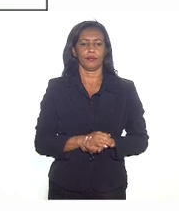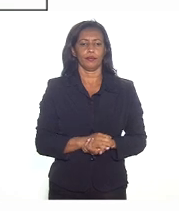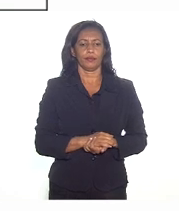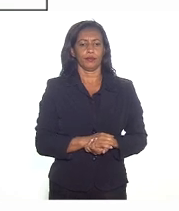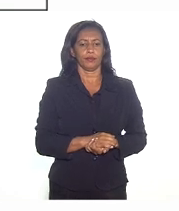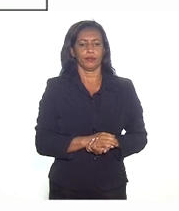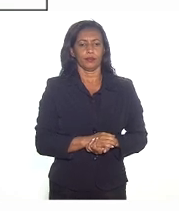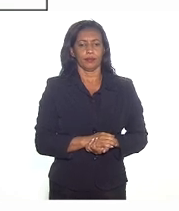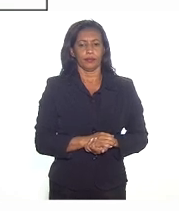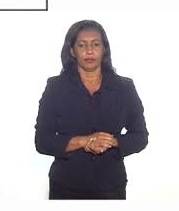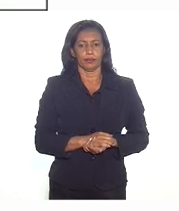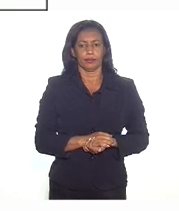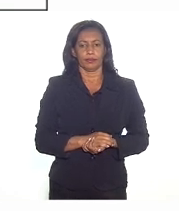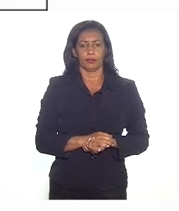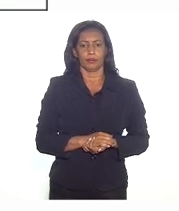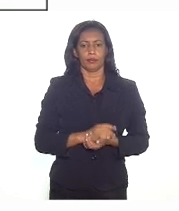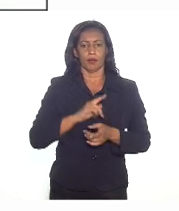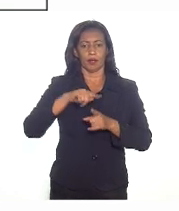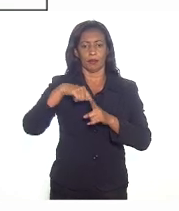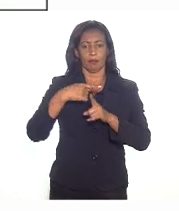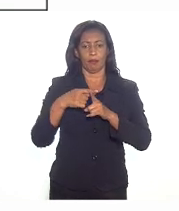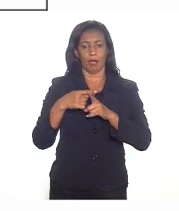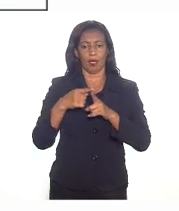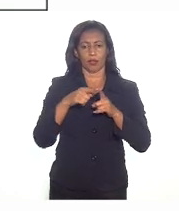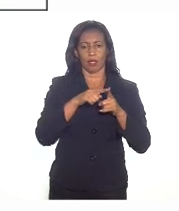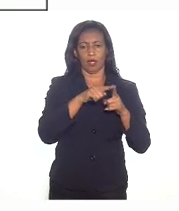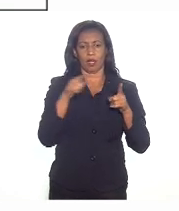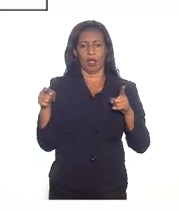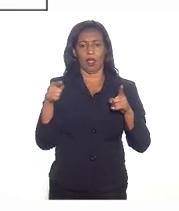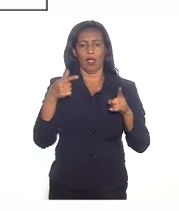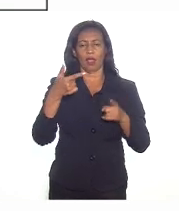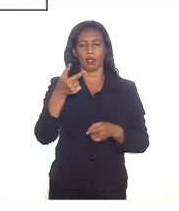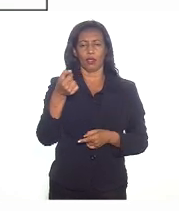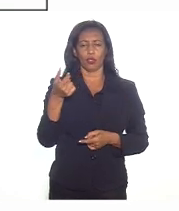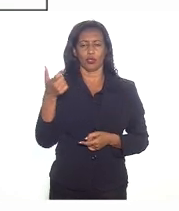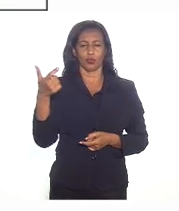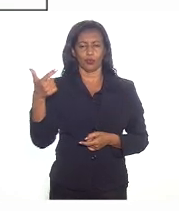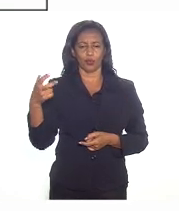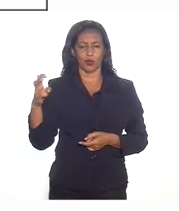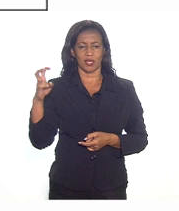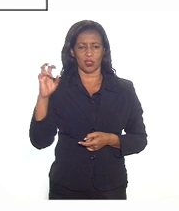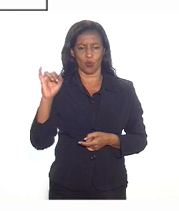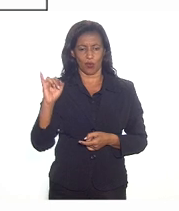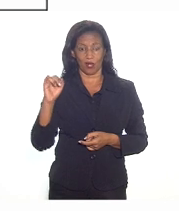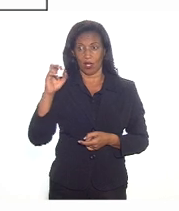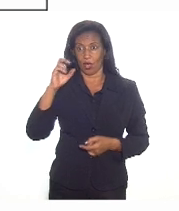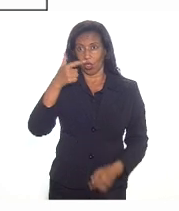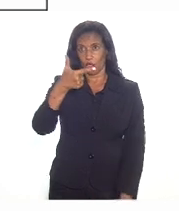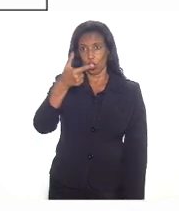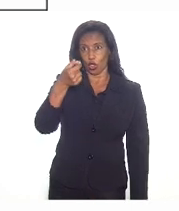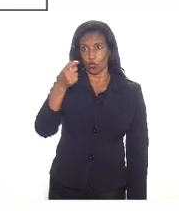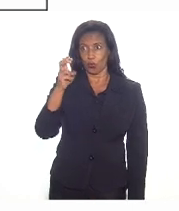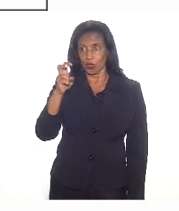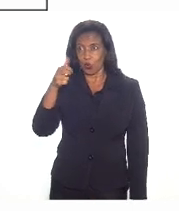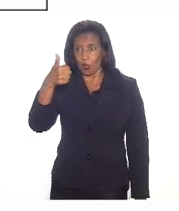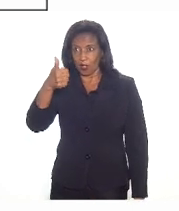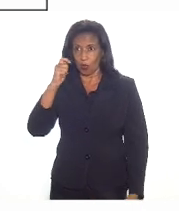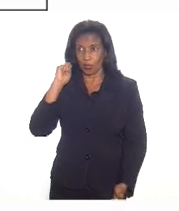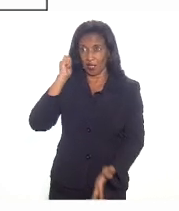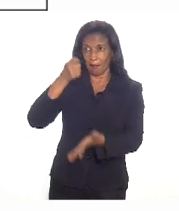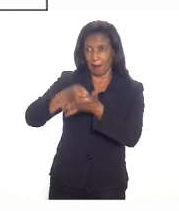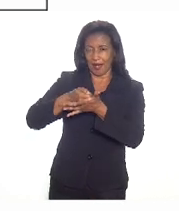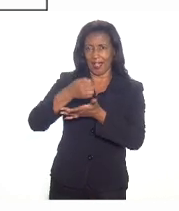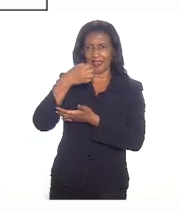né, mais a longa, e a gente vê que até 2051 teria que pagar 345 bilhões,